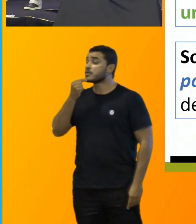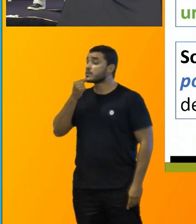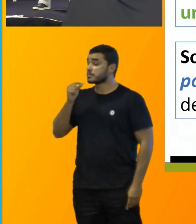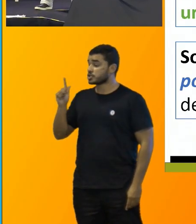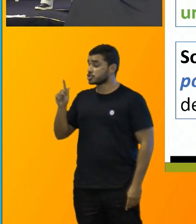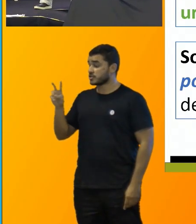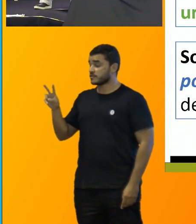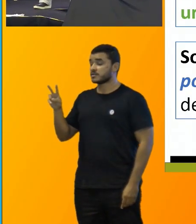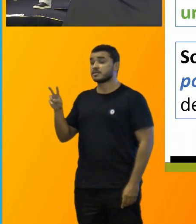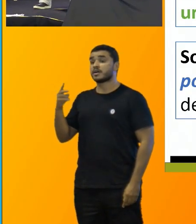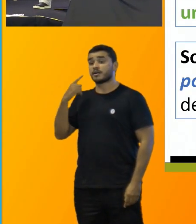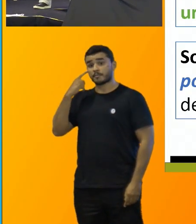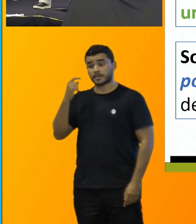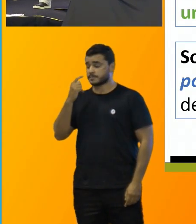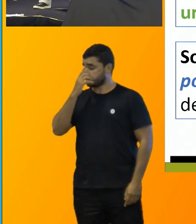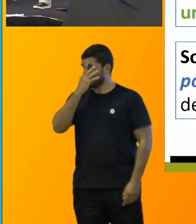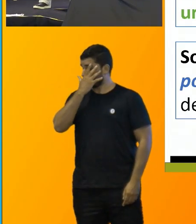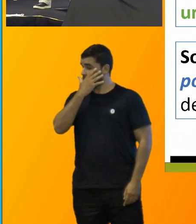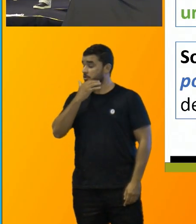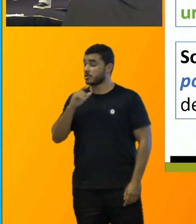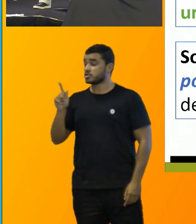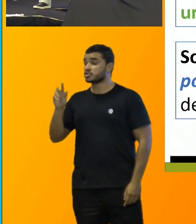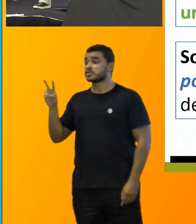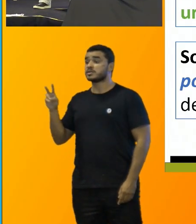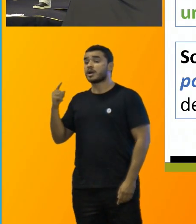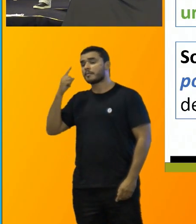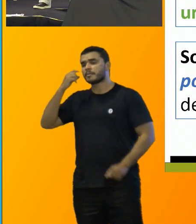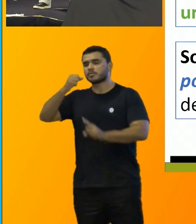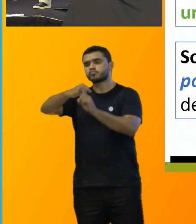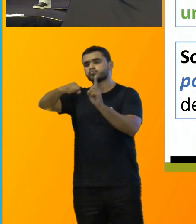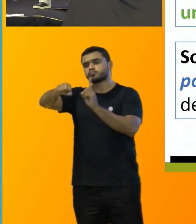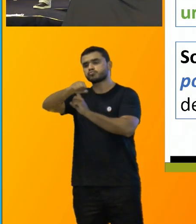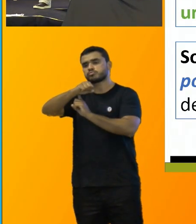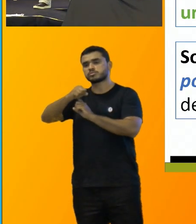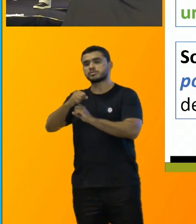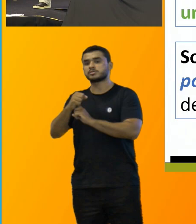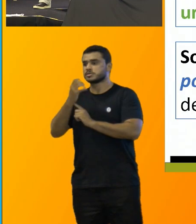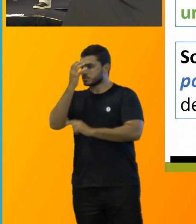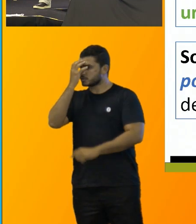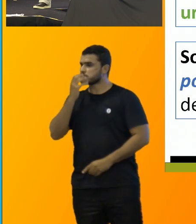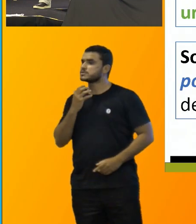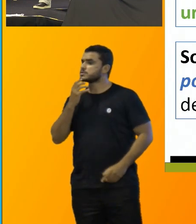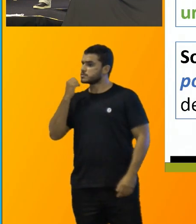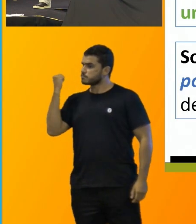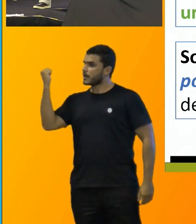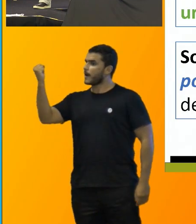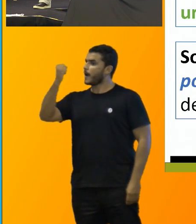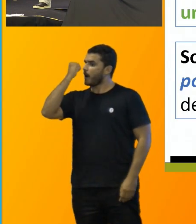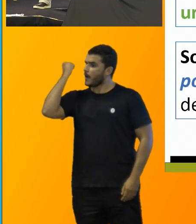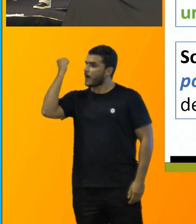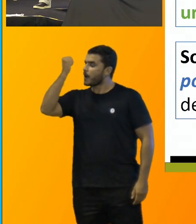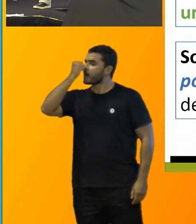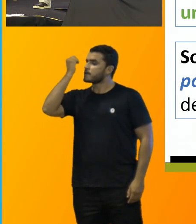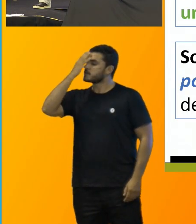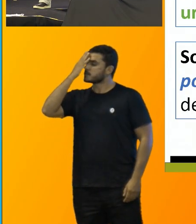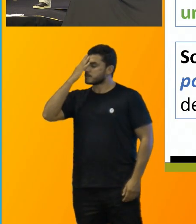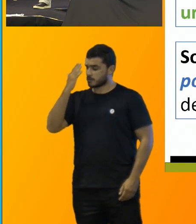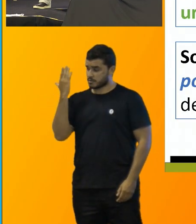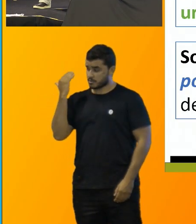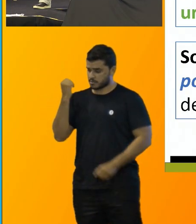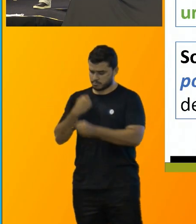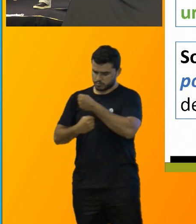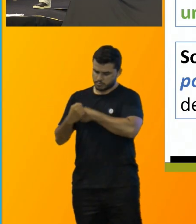gera polêmica é a seguinte: a questão social é um caso de polícia. Após a Revolução de